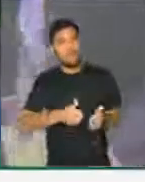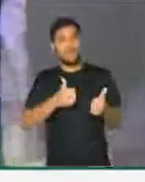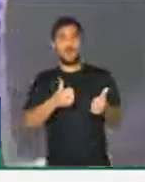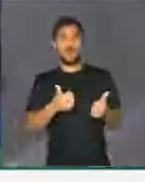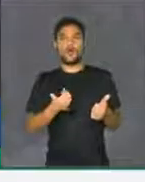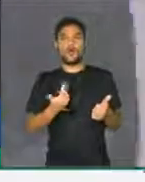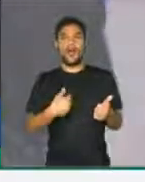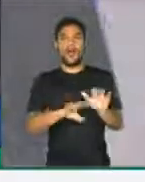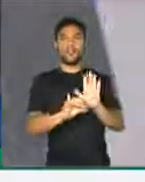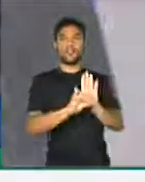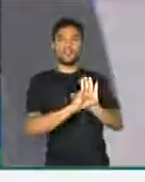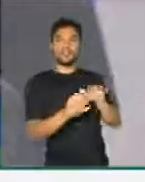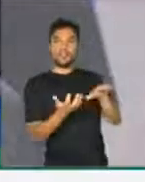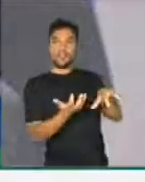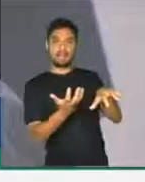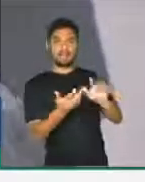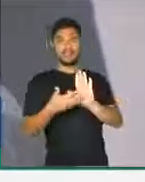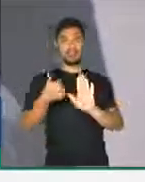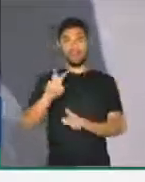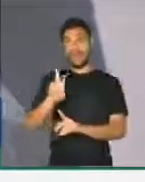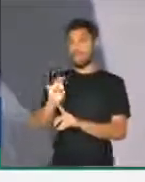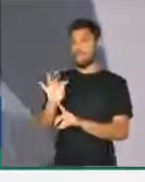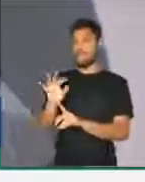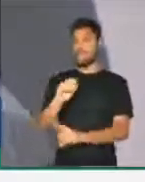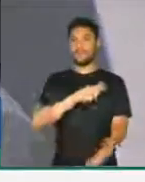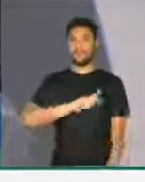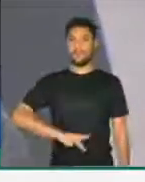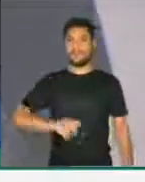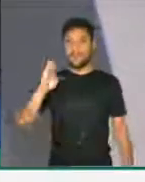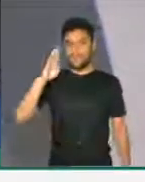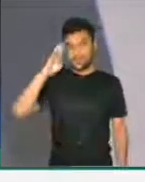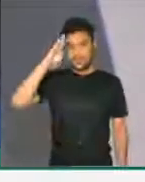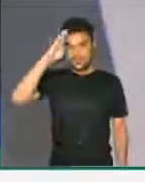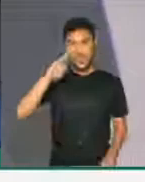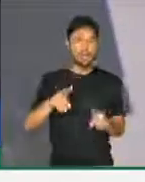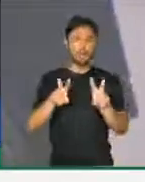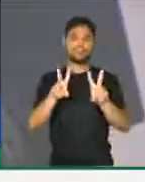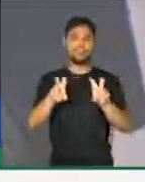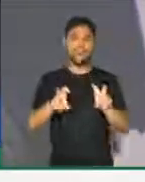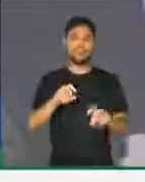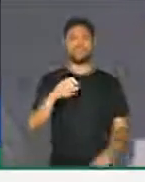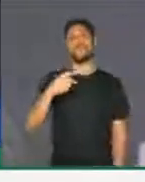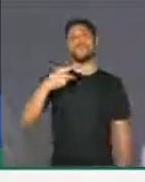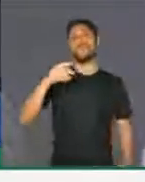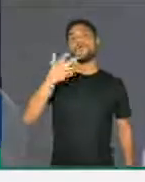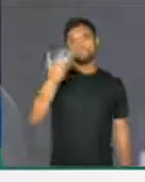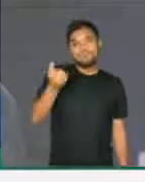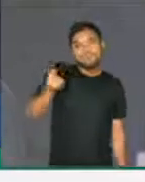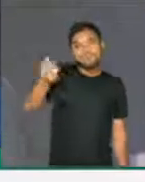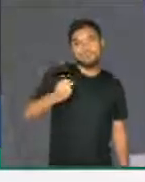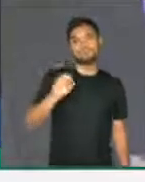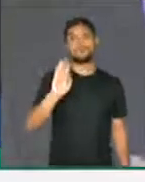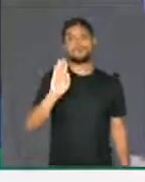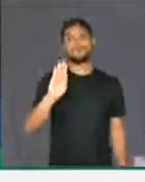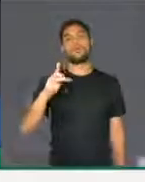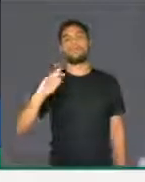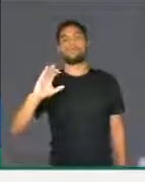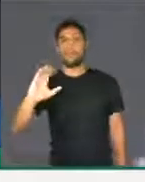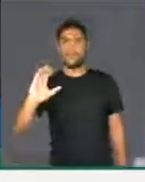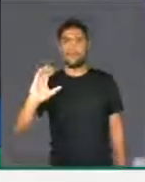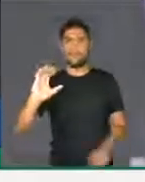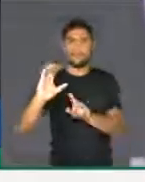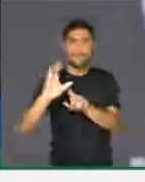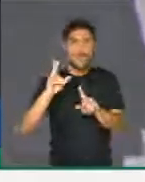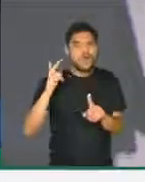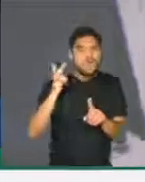ao derrotar o veto do presidente da República em relação ao BPC. Uma vitória